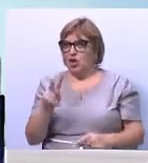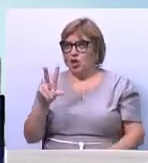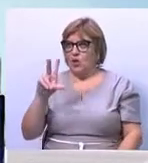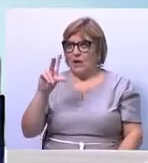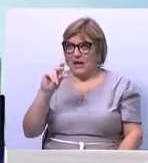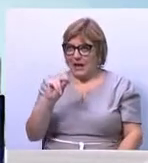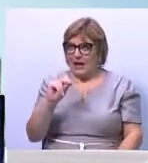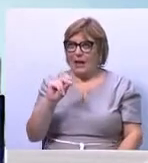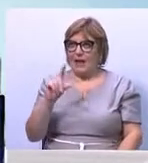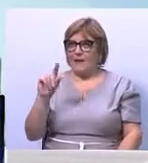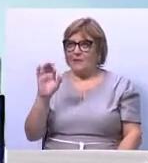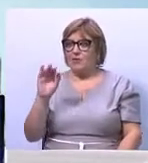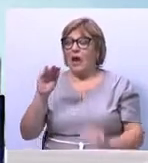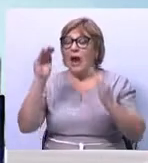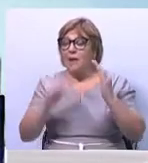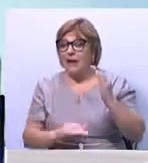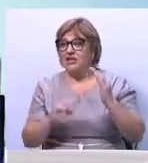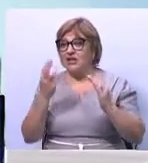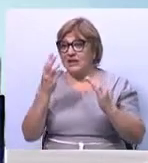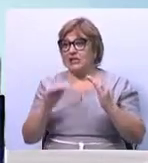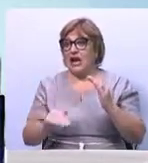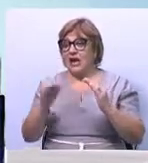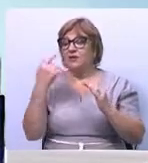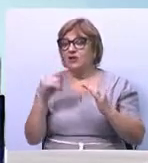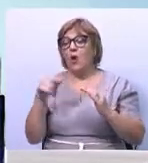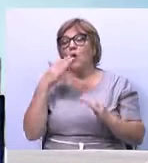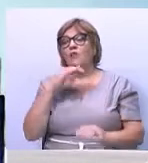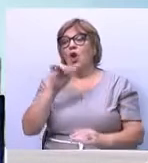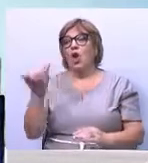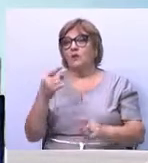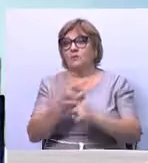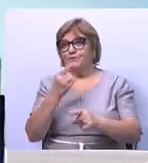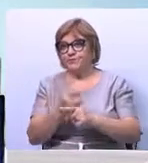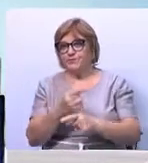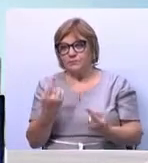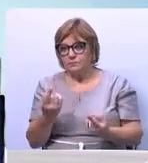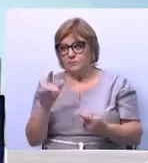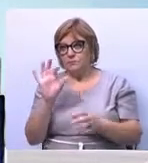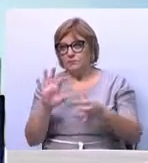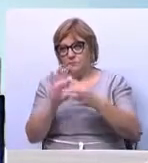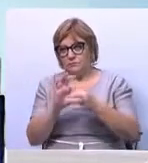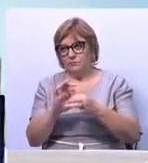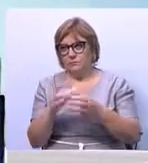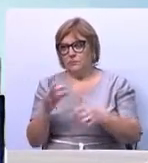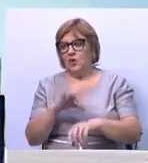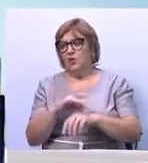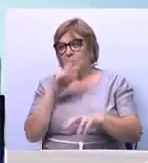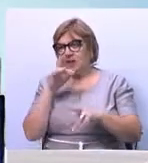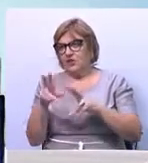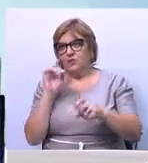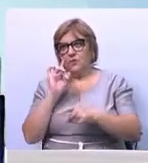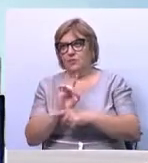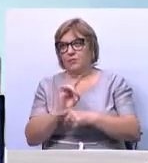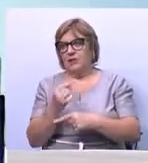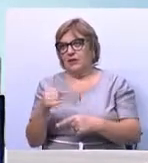Abaixo dessas idades, o ideal seria começar com outros óleos essenciais nessas questões, das bronquiolites ou até mesmo doenças respiratórias recorrentes